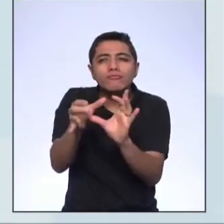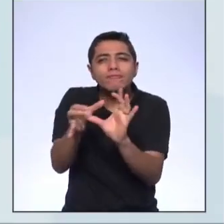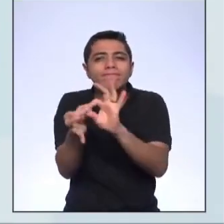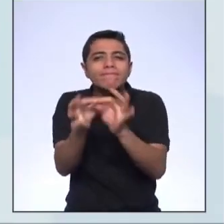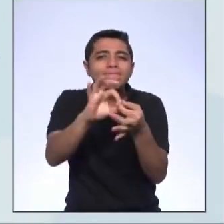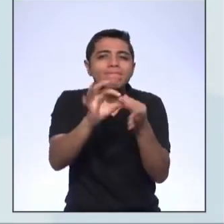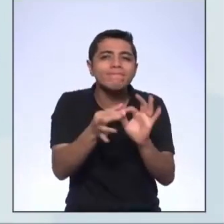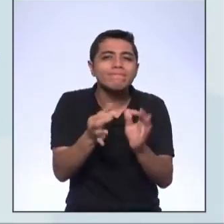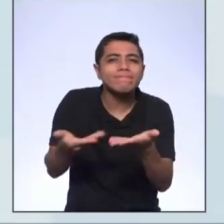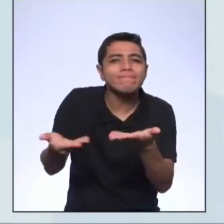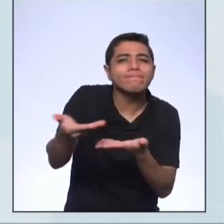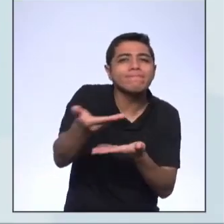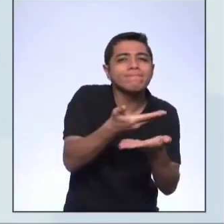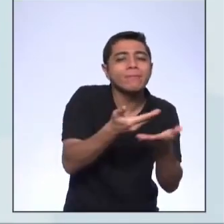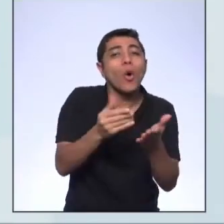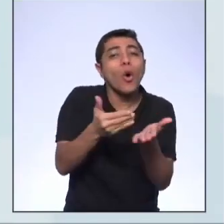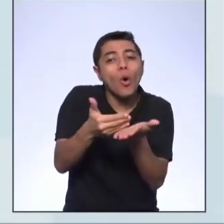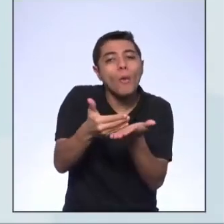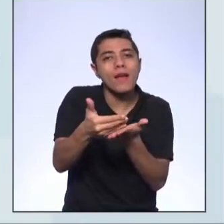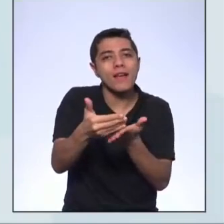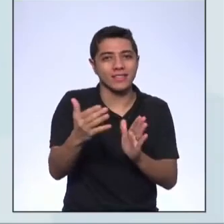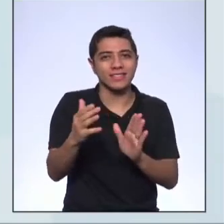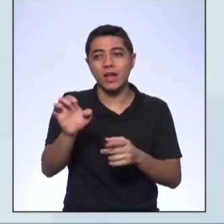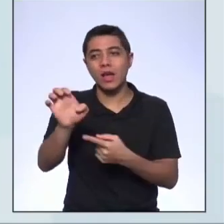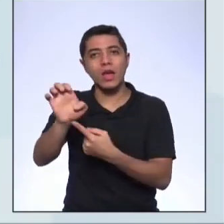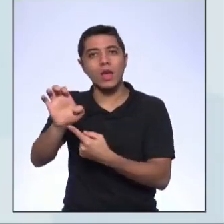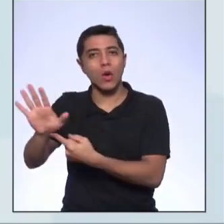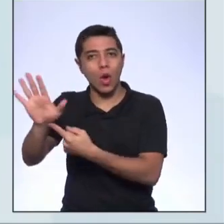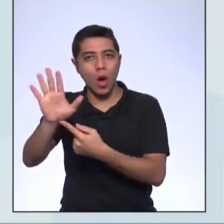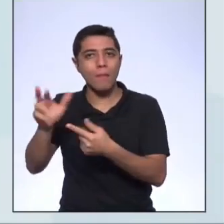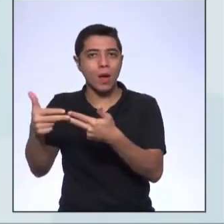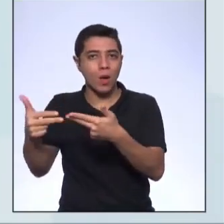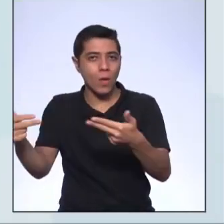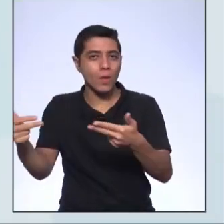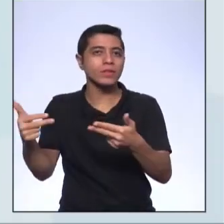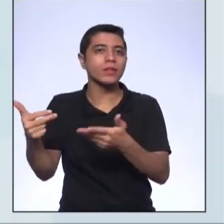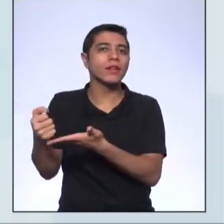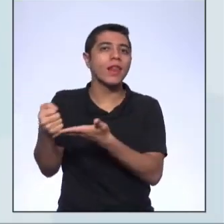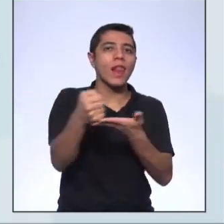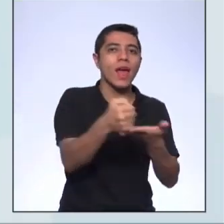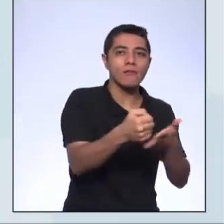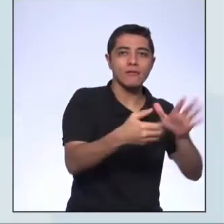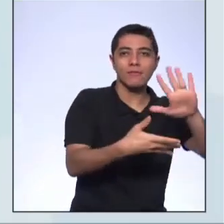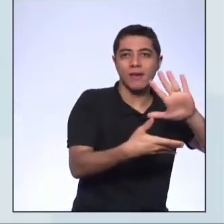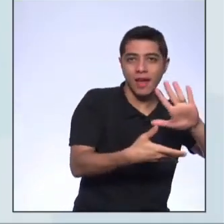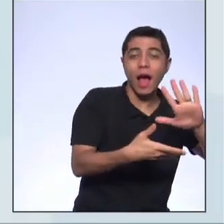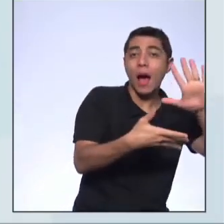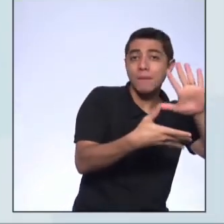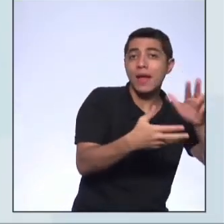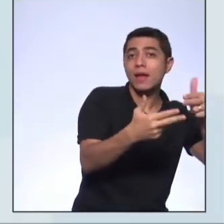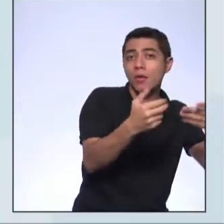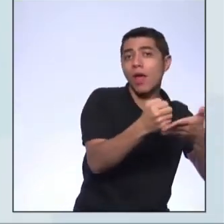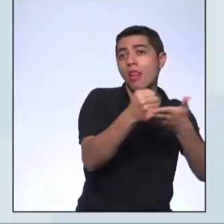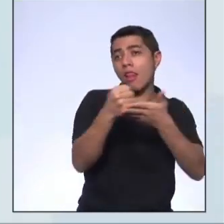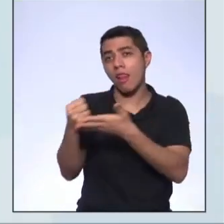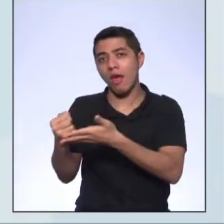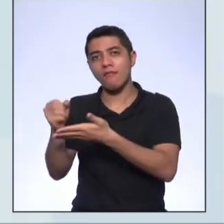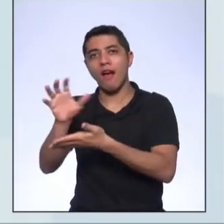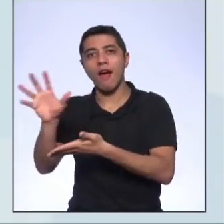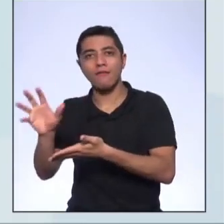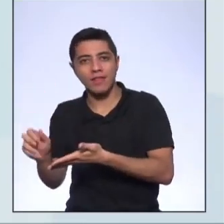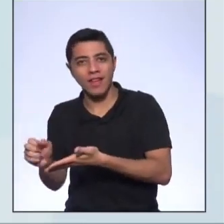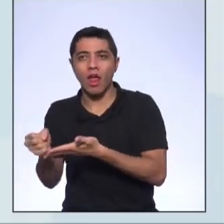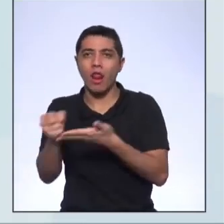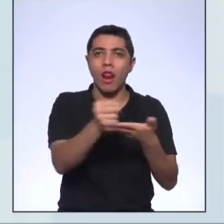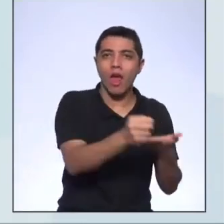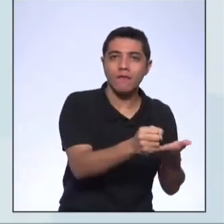Oriente, ou da África, ou da Europa, leva para a América, e da América leva para a Europa, leva para a África, enfim, tem aquele intercâmbio comercial, a gente já está